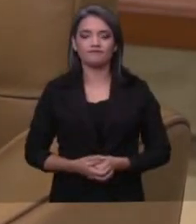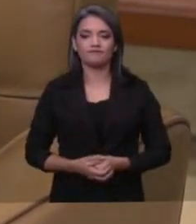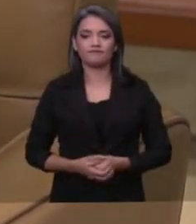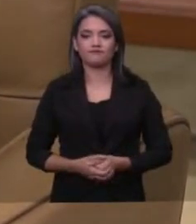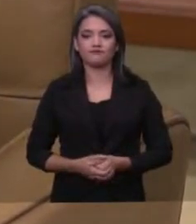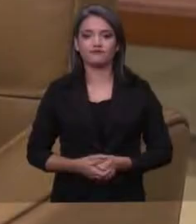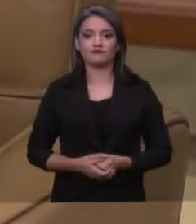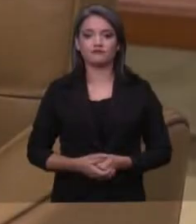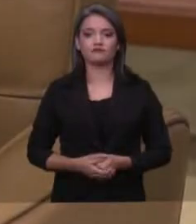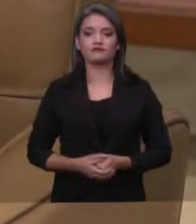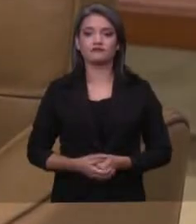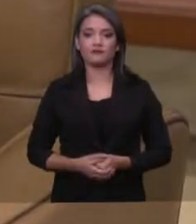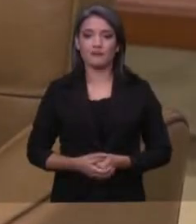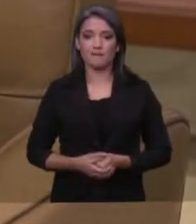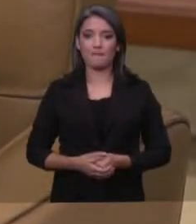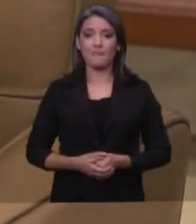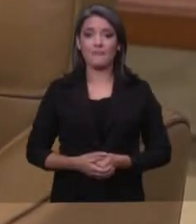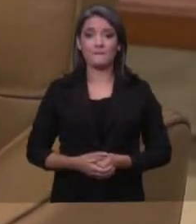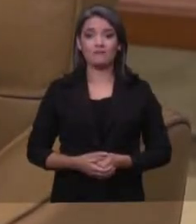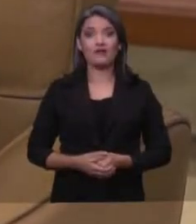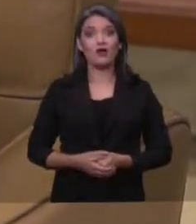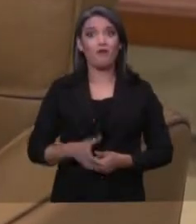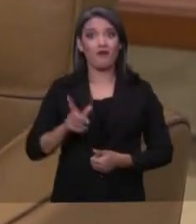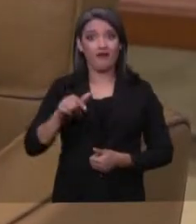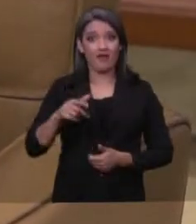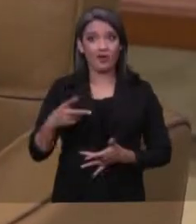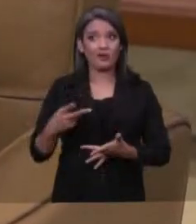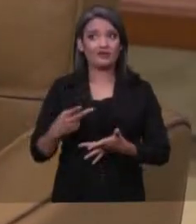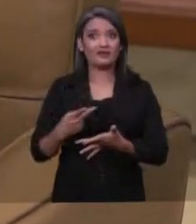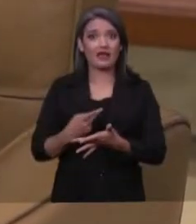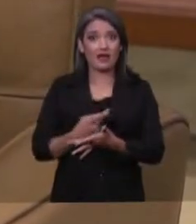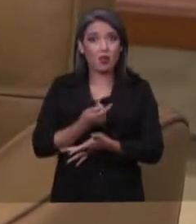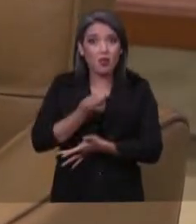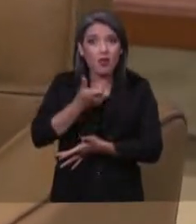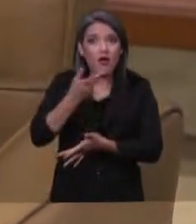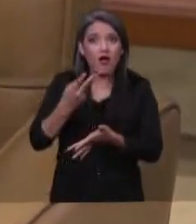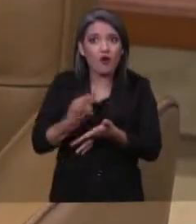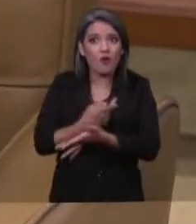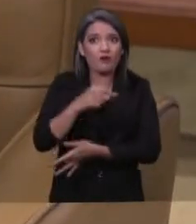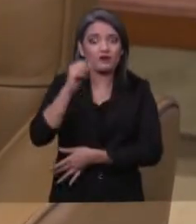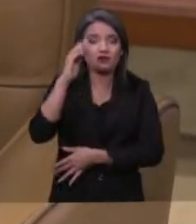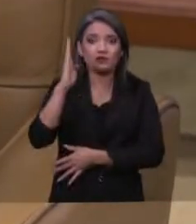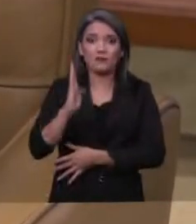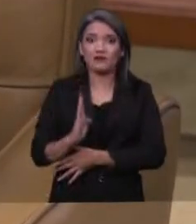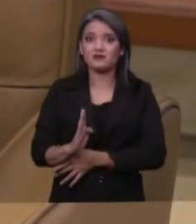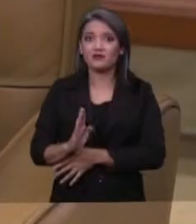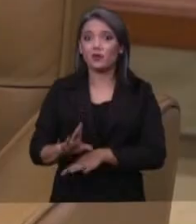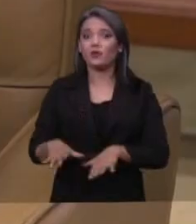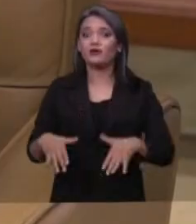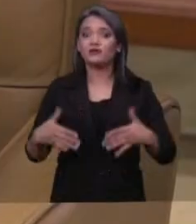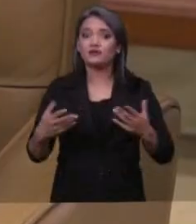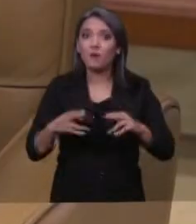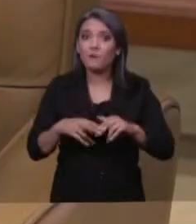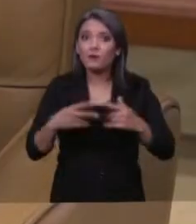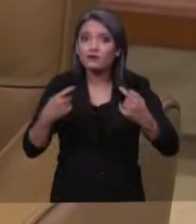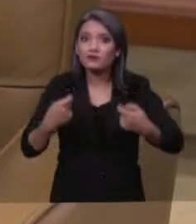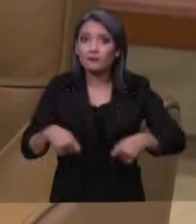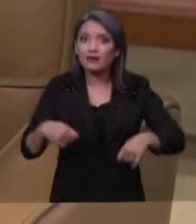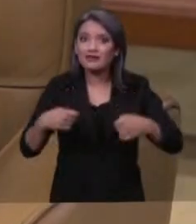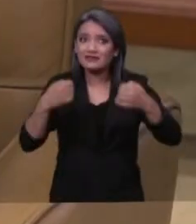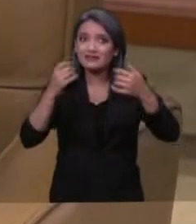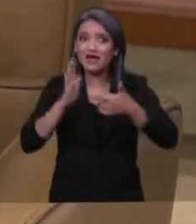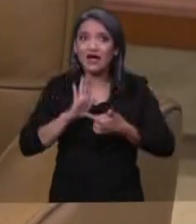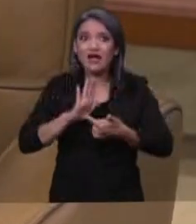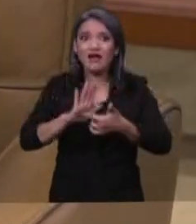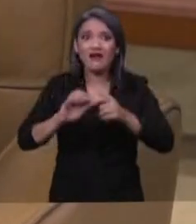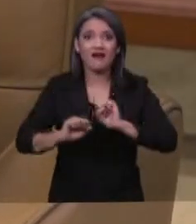É disso que nós estamos a falar. Portanto, isso precisa ser muito marcado. E